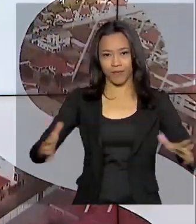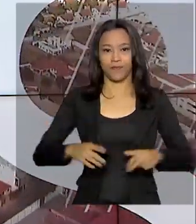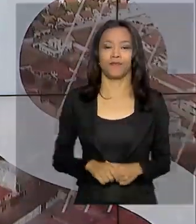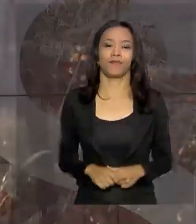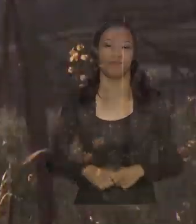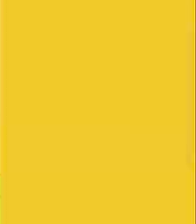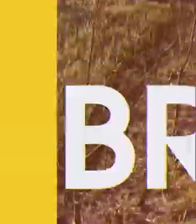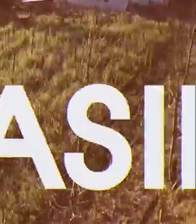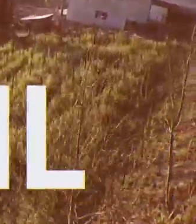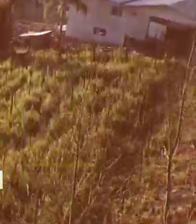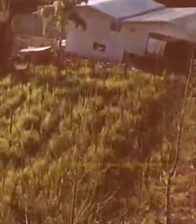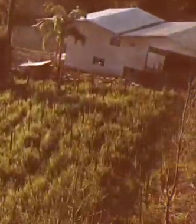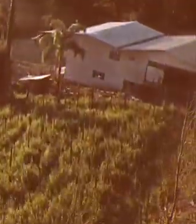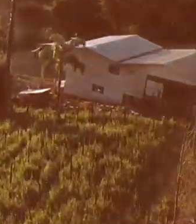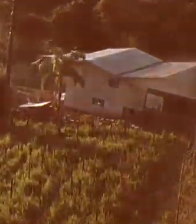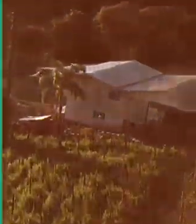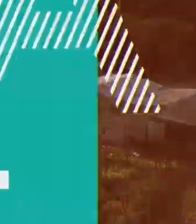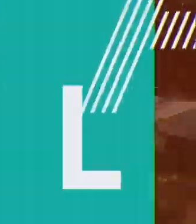ar